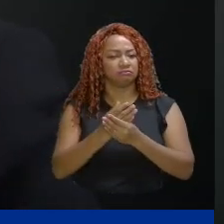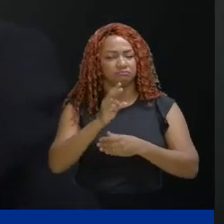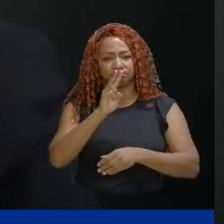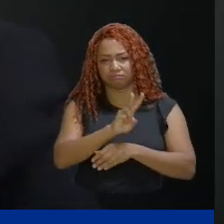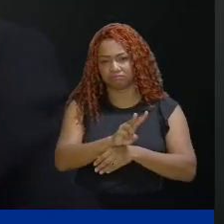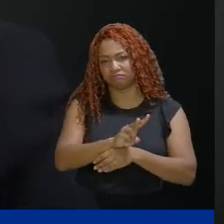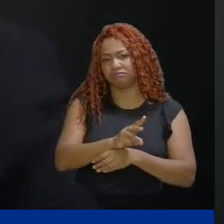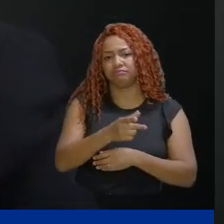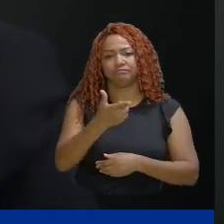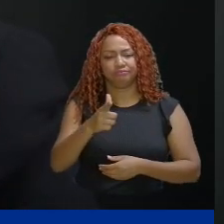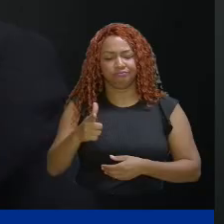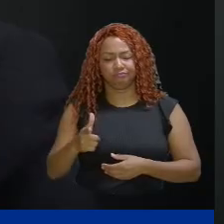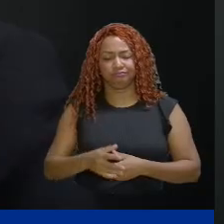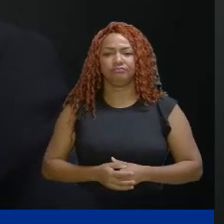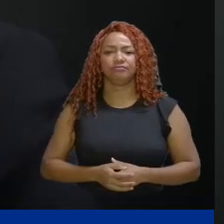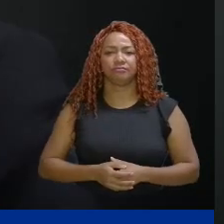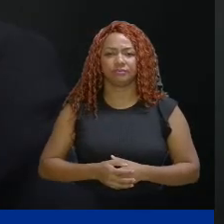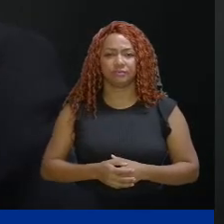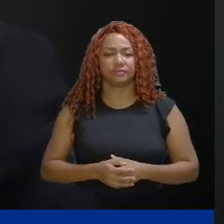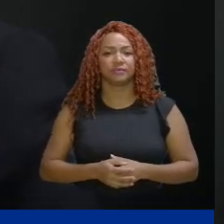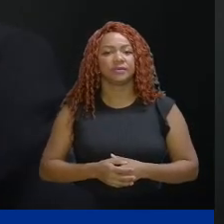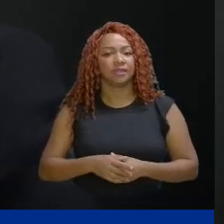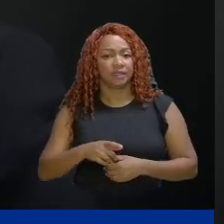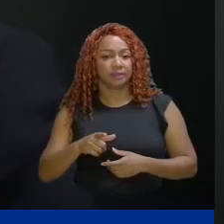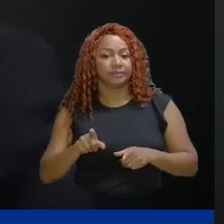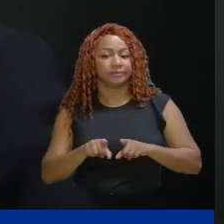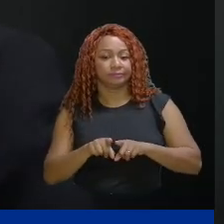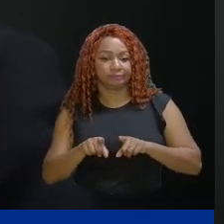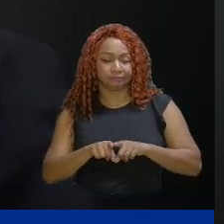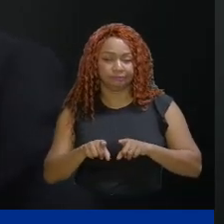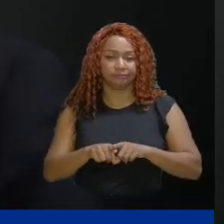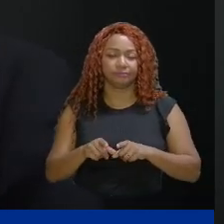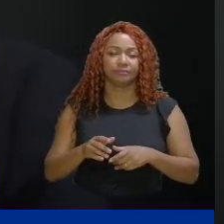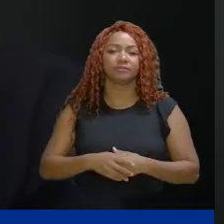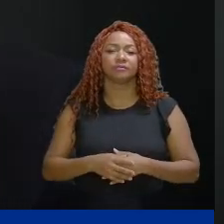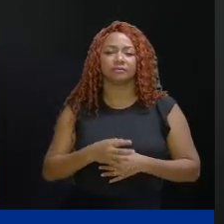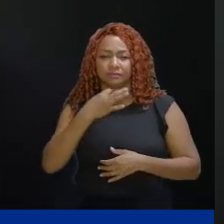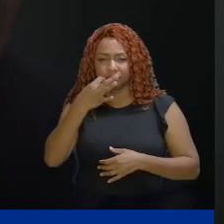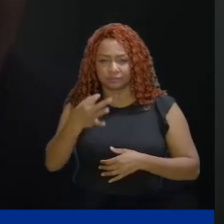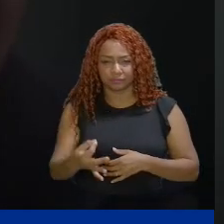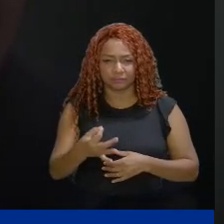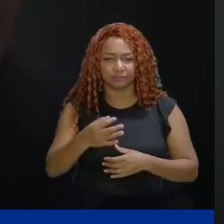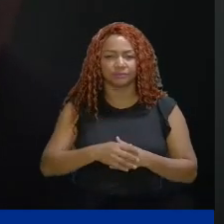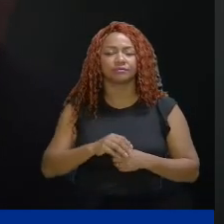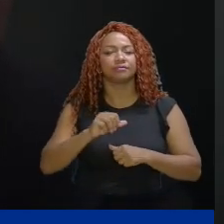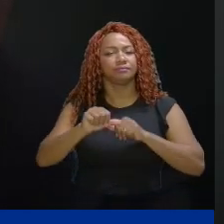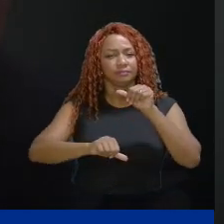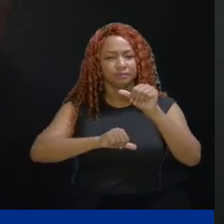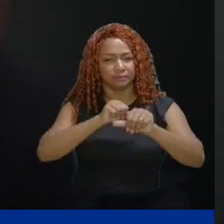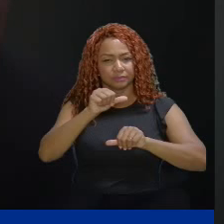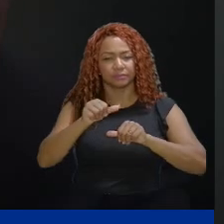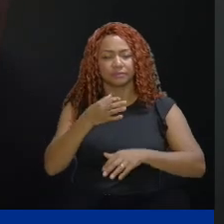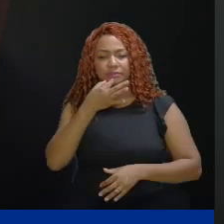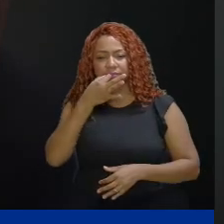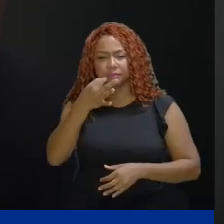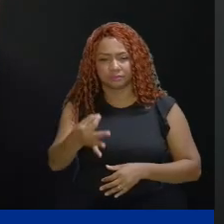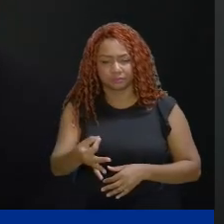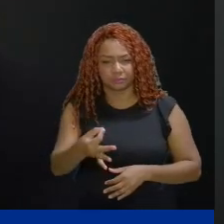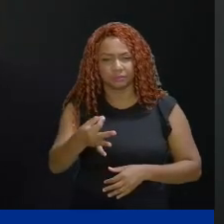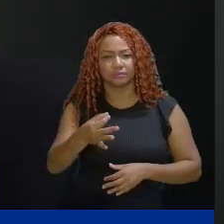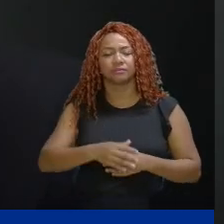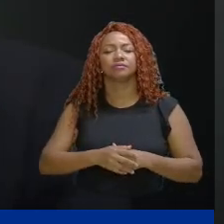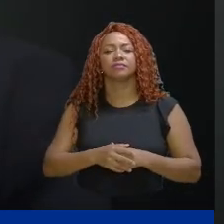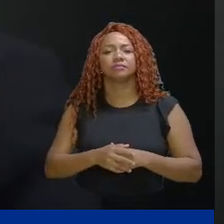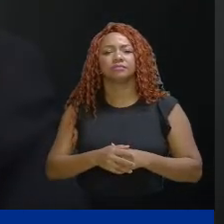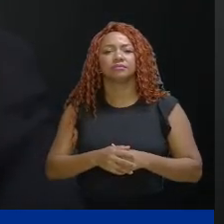questão. O que, para mim, leva à mudança de entendimento, então, sobre a matéria, e